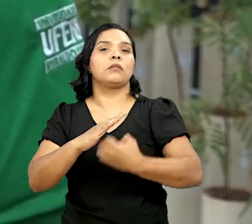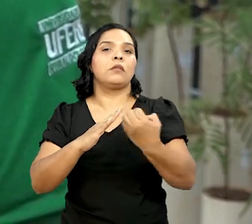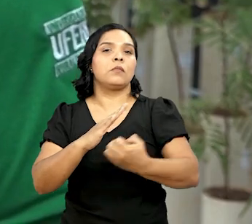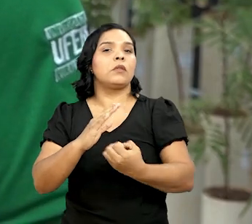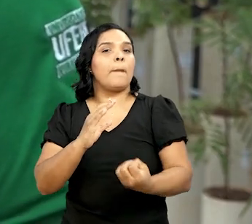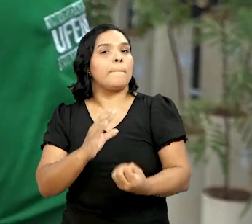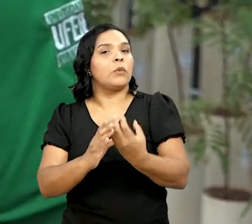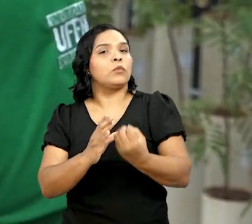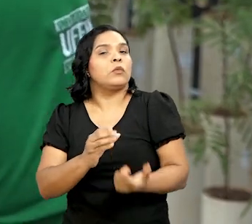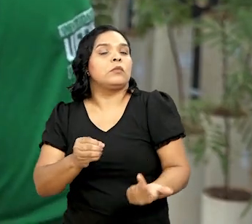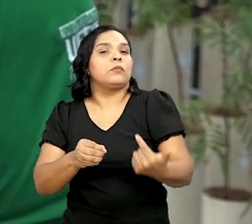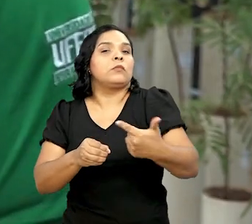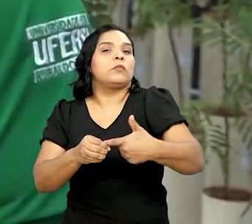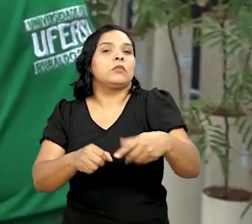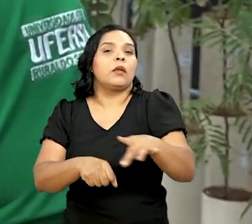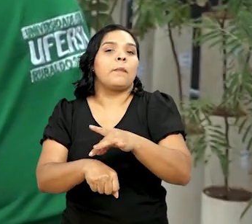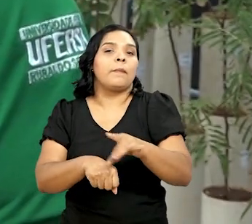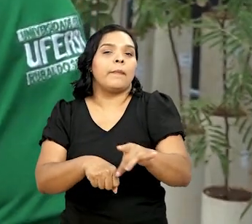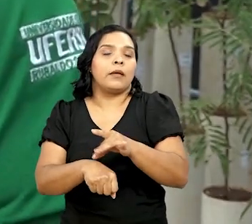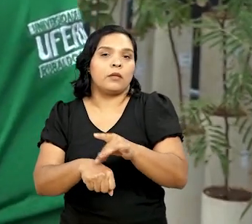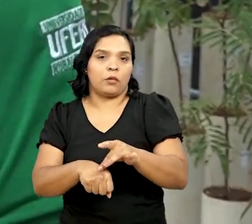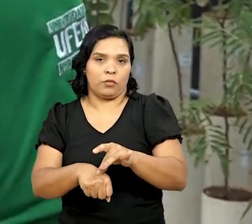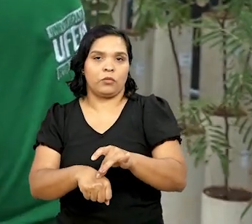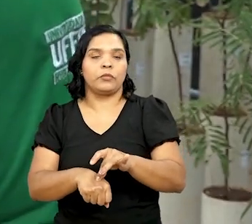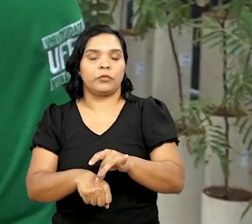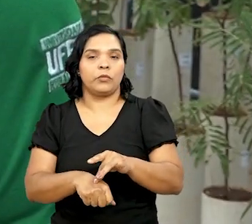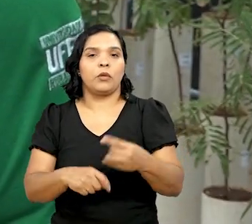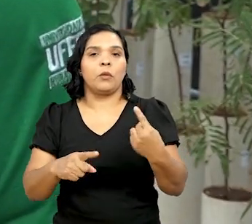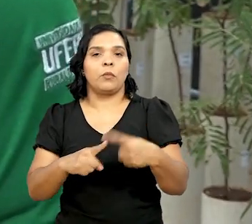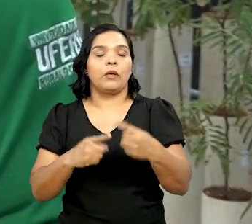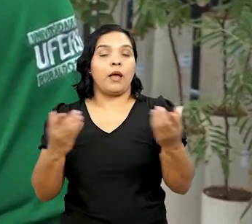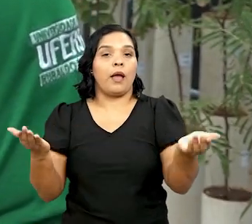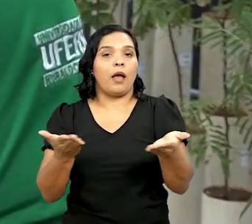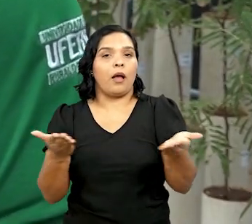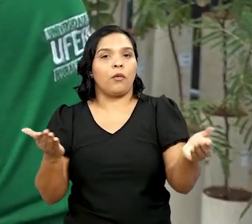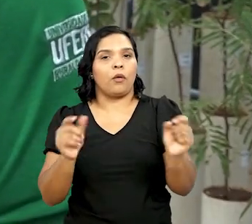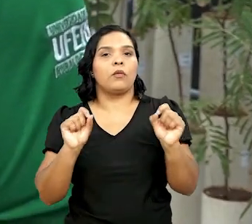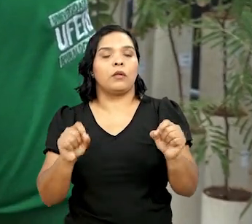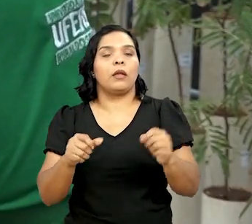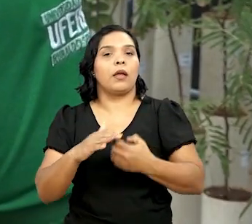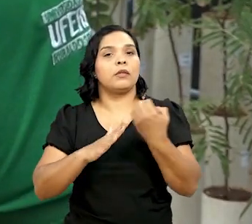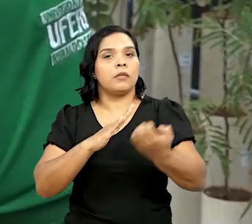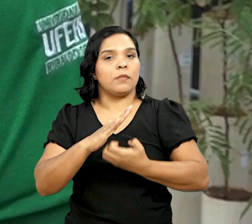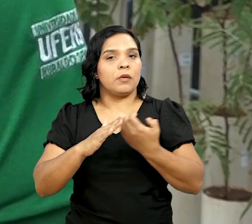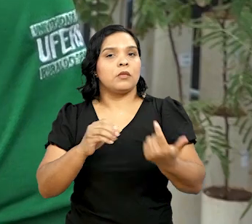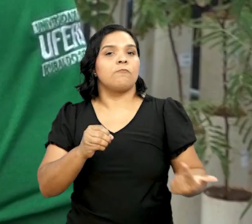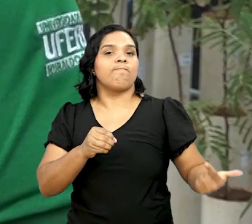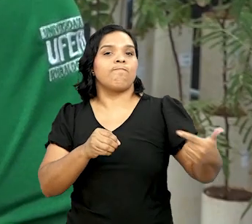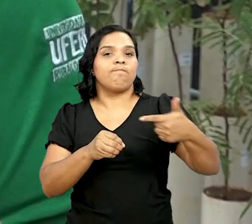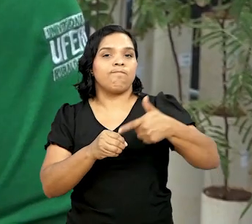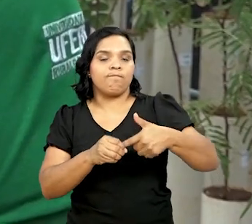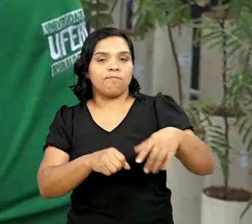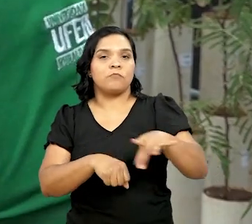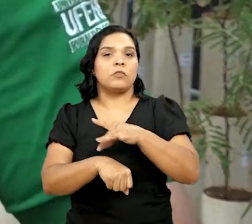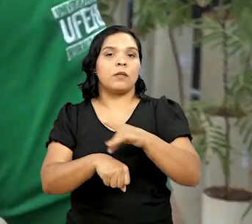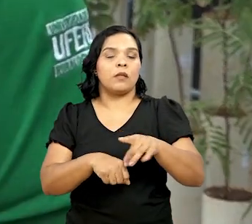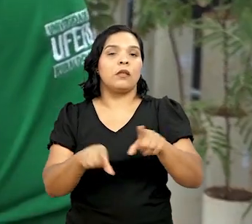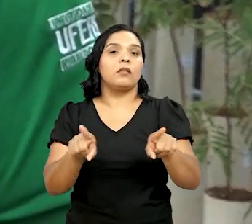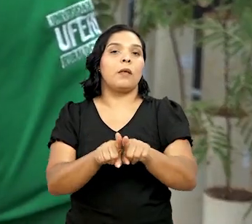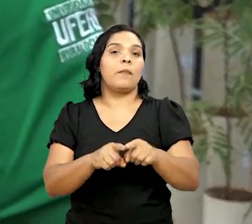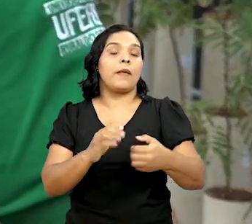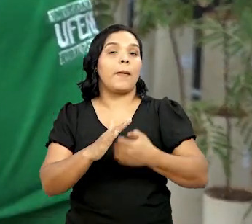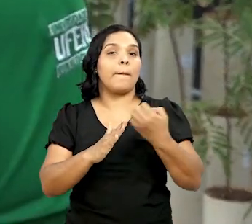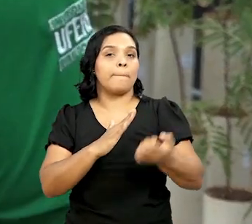inserir essas empresas produtoras de petróleo no cenário de transição energética, né? Porque a tendência agora é que as empresas de petróleo se